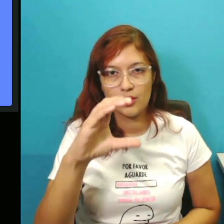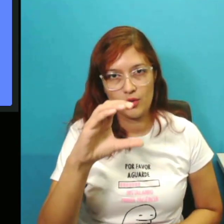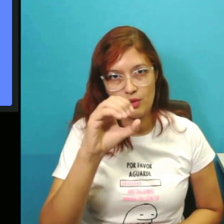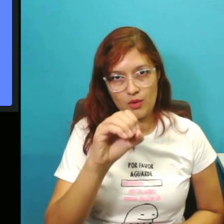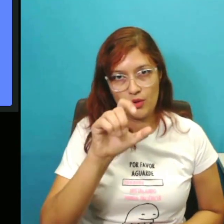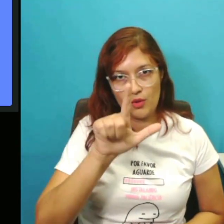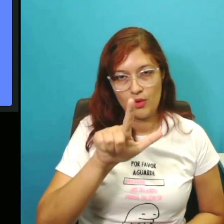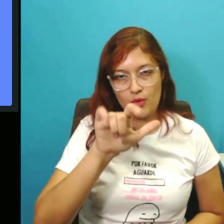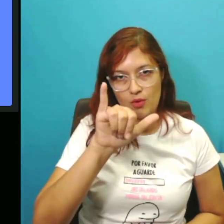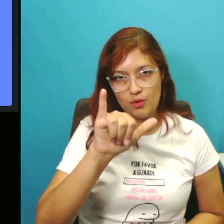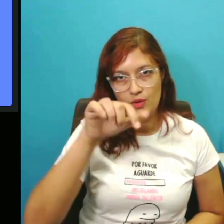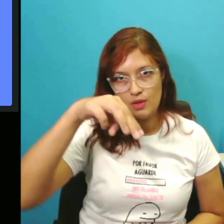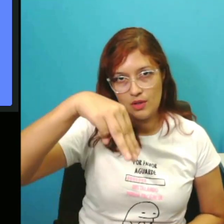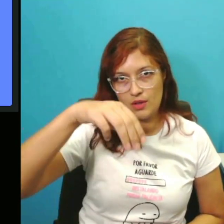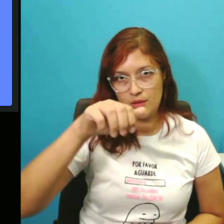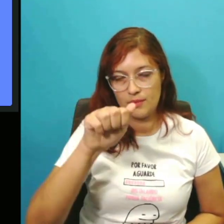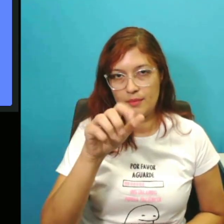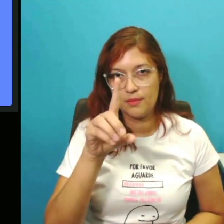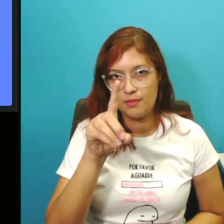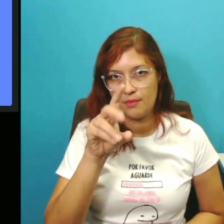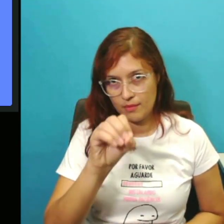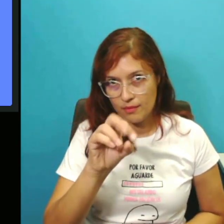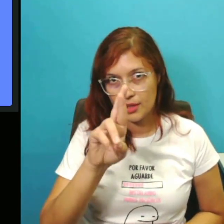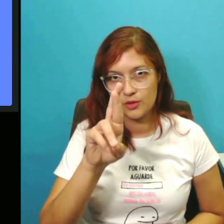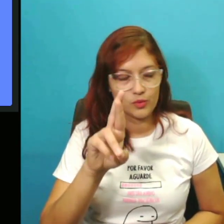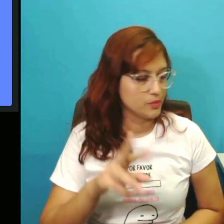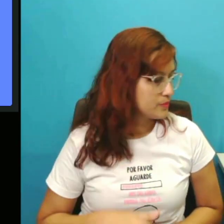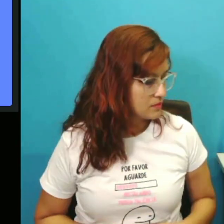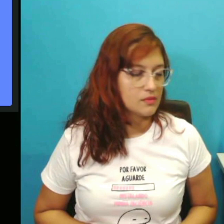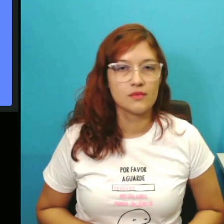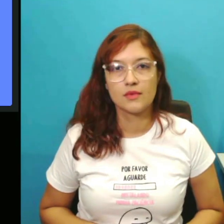O nome dessa peça é colimador.